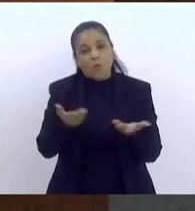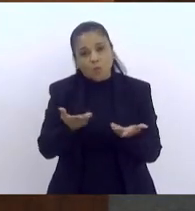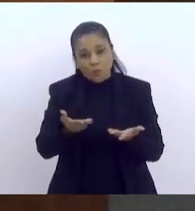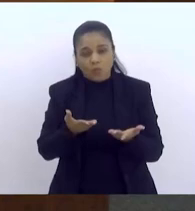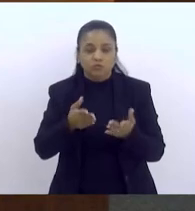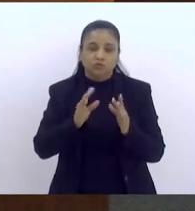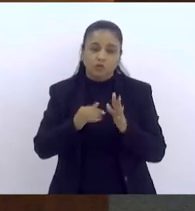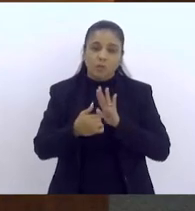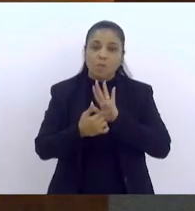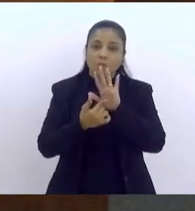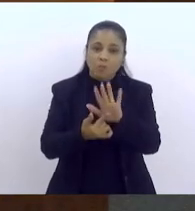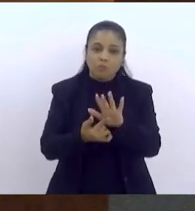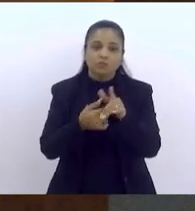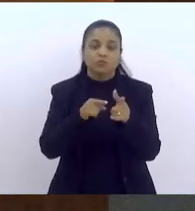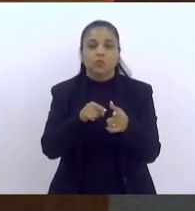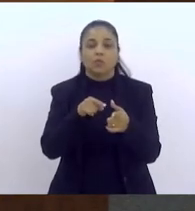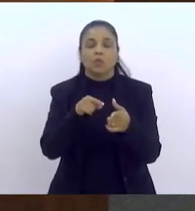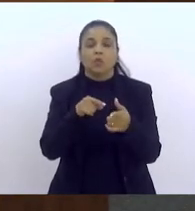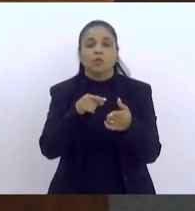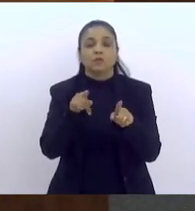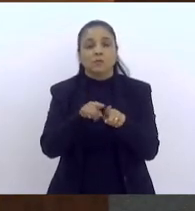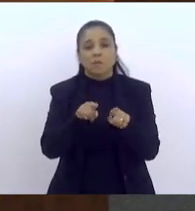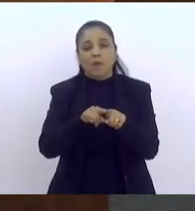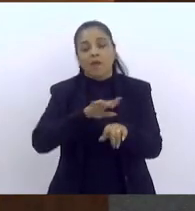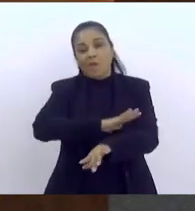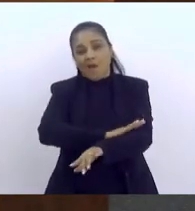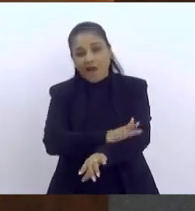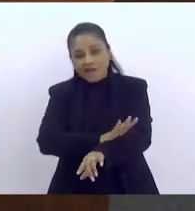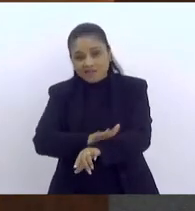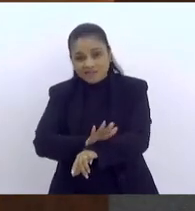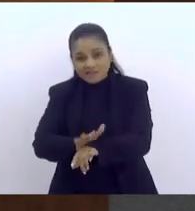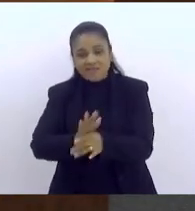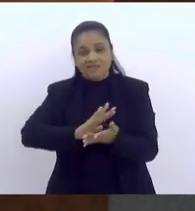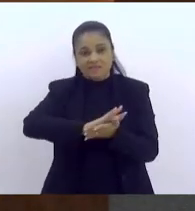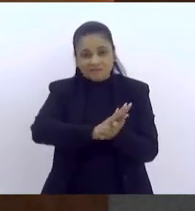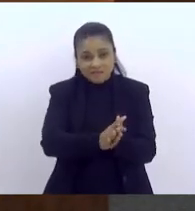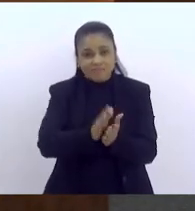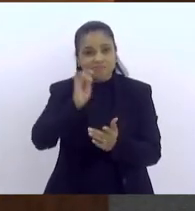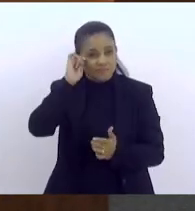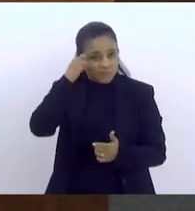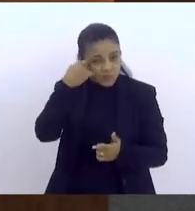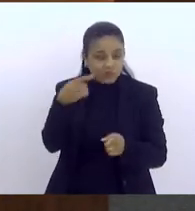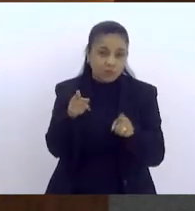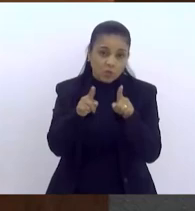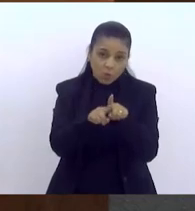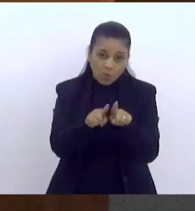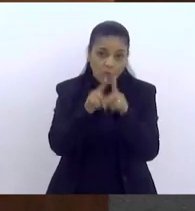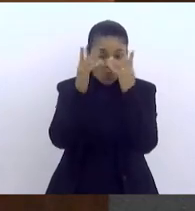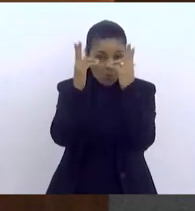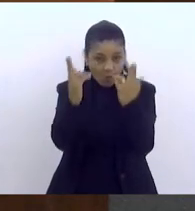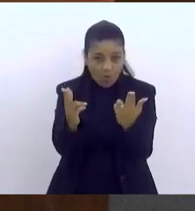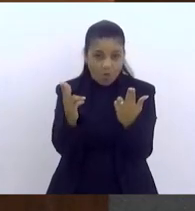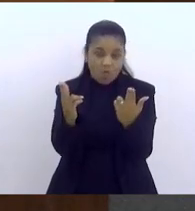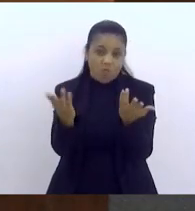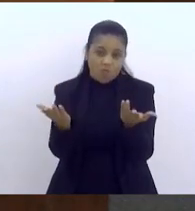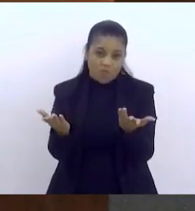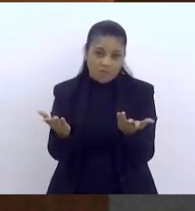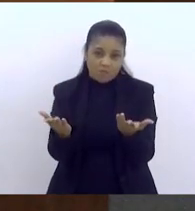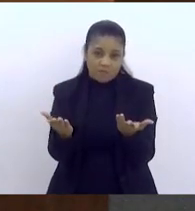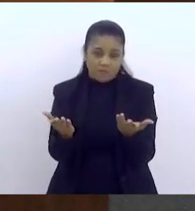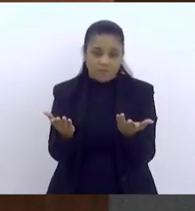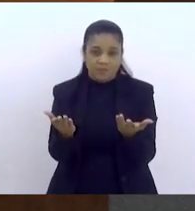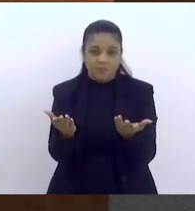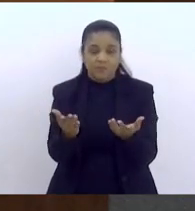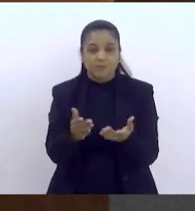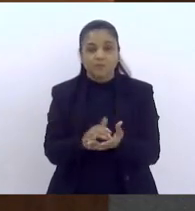de discriminação tal qual o racismo, equiparado à gravidade do racismo. Então, eu quero